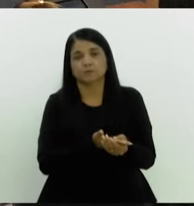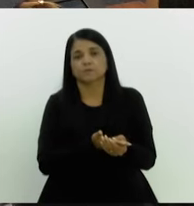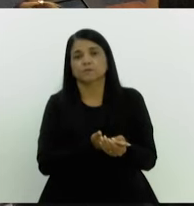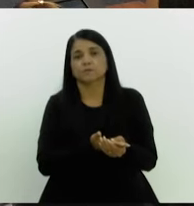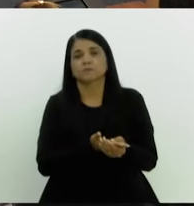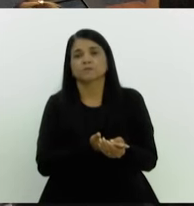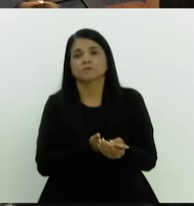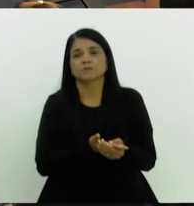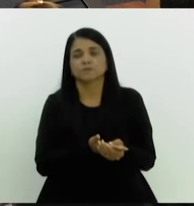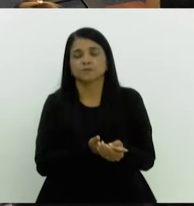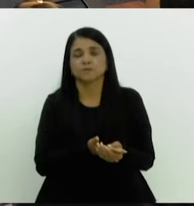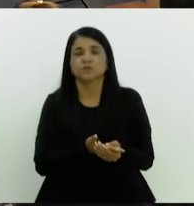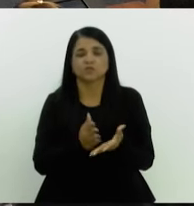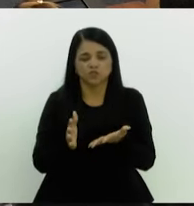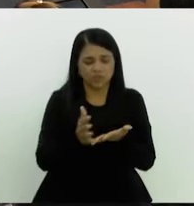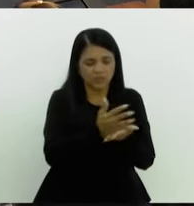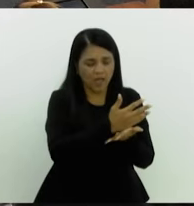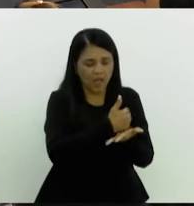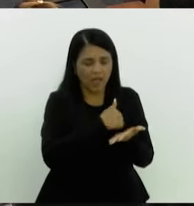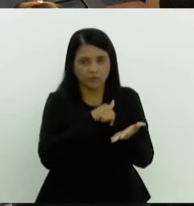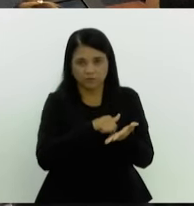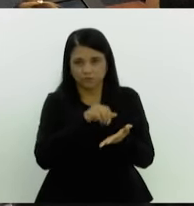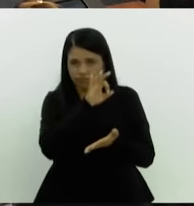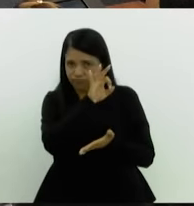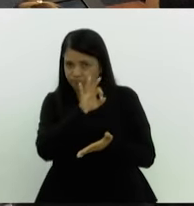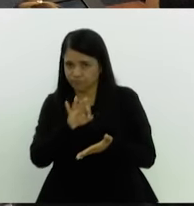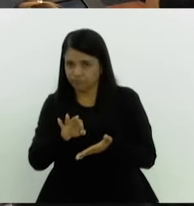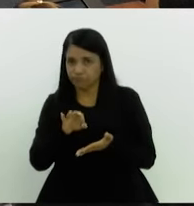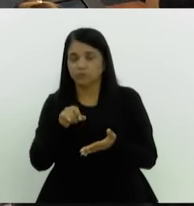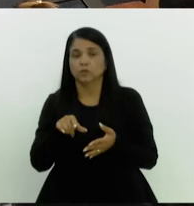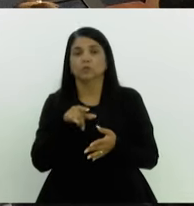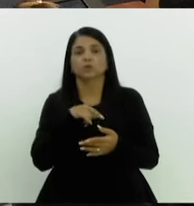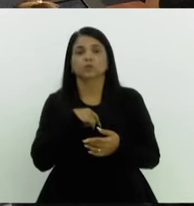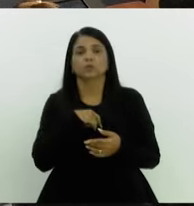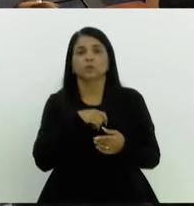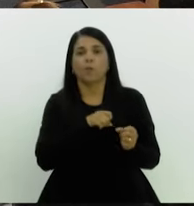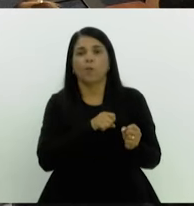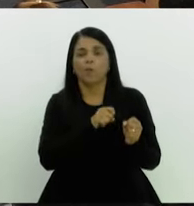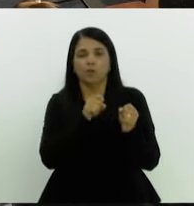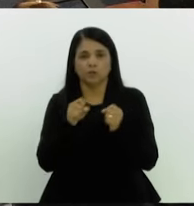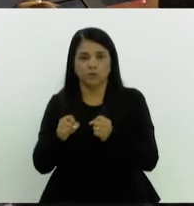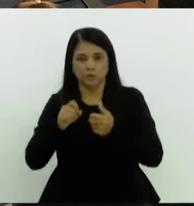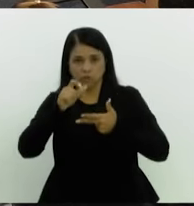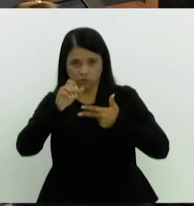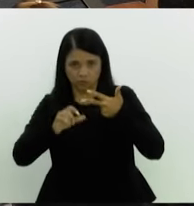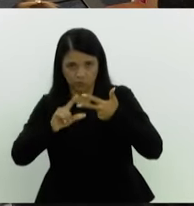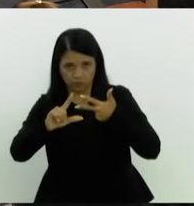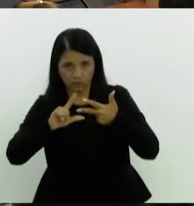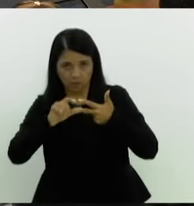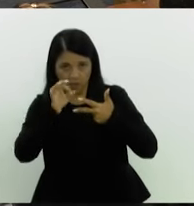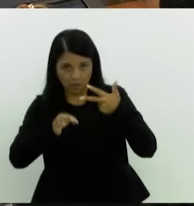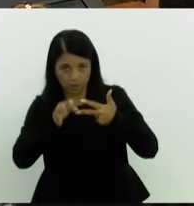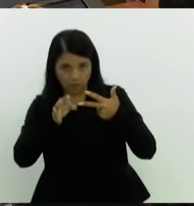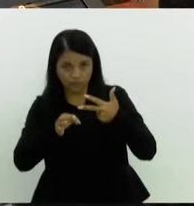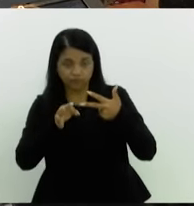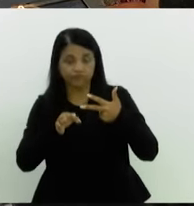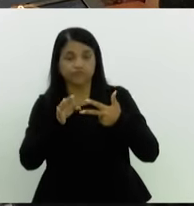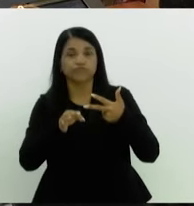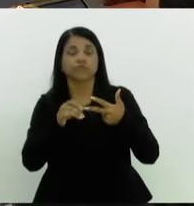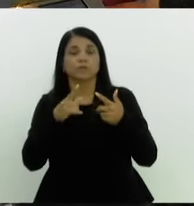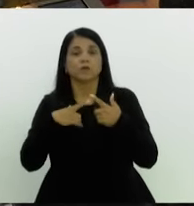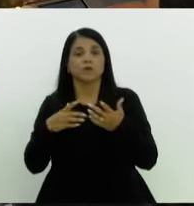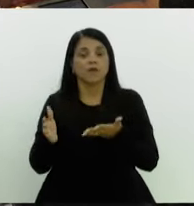finalmente os dados estatísticos do Poder Judiciário enquanto o ministério da J jç não tiver a centralização dos dados da